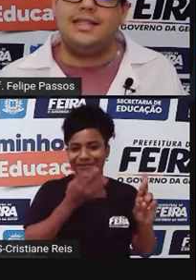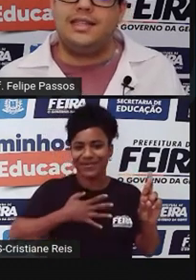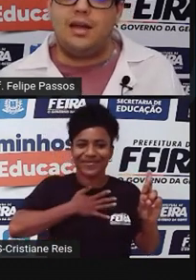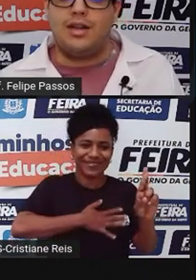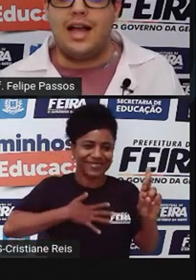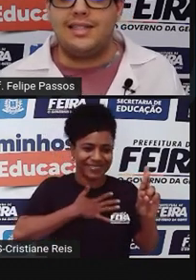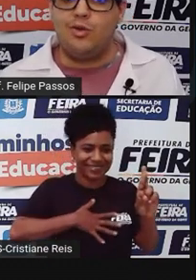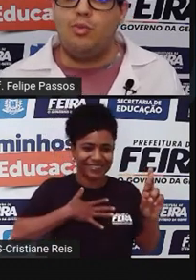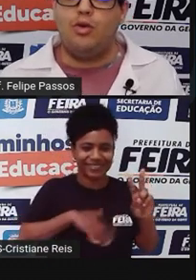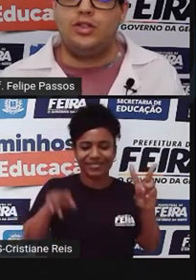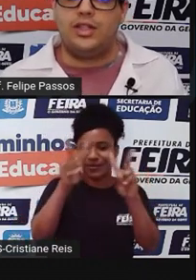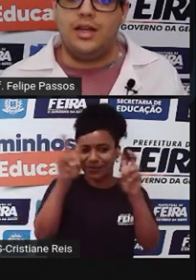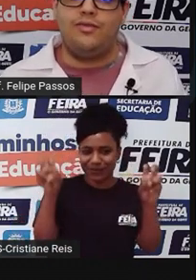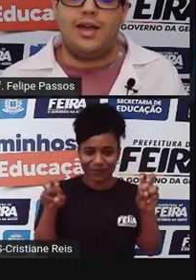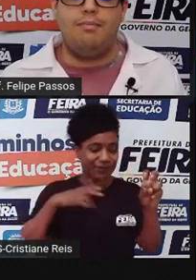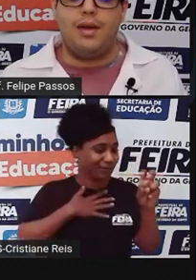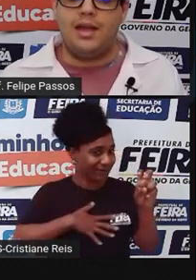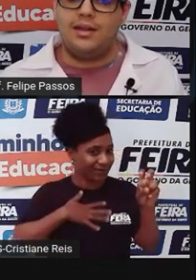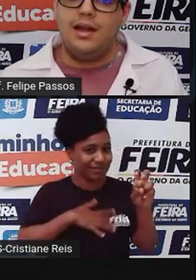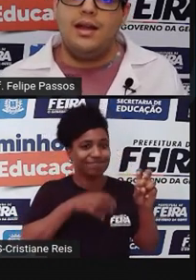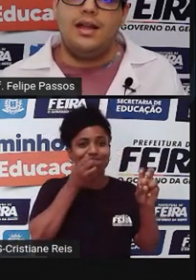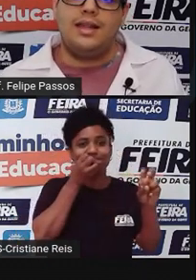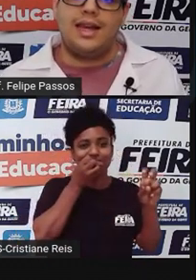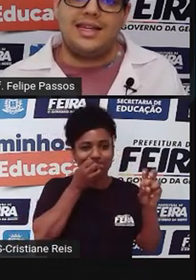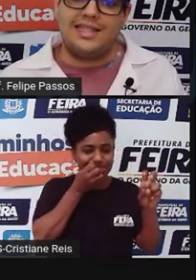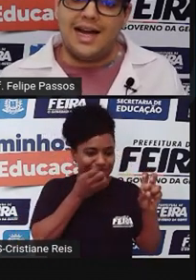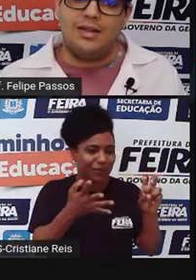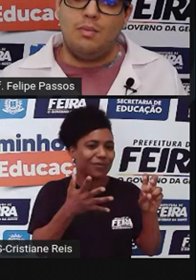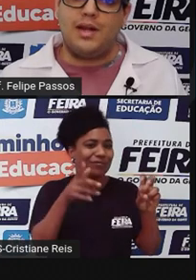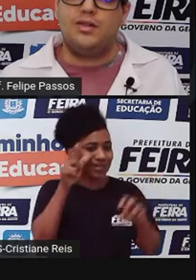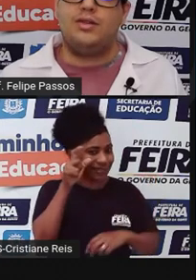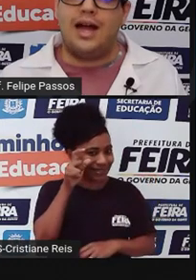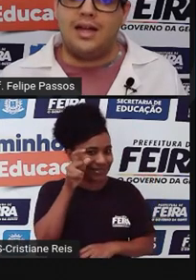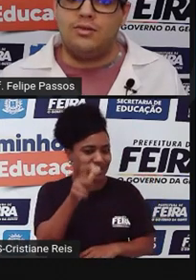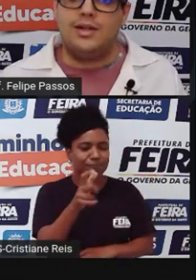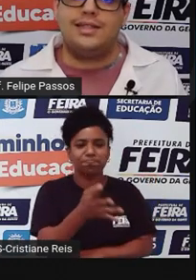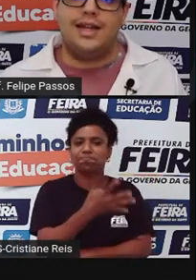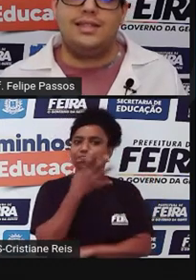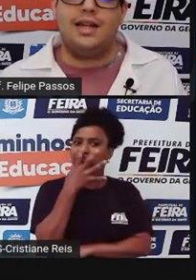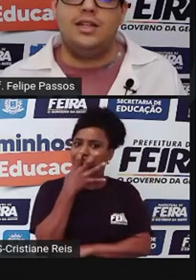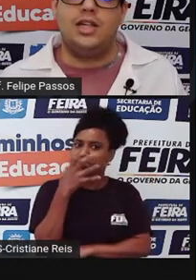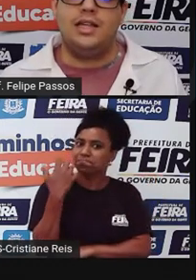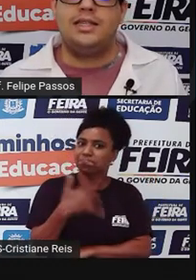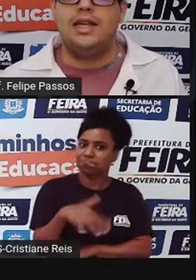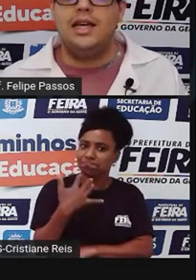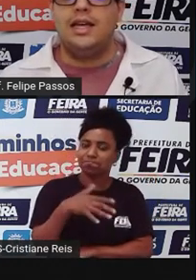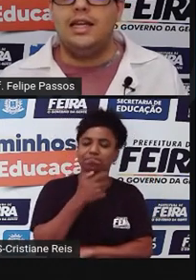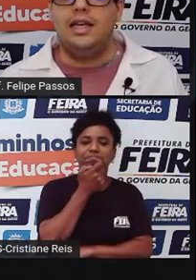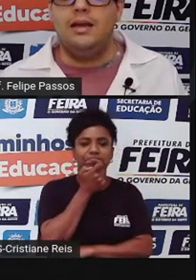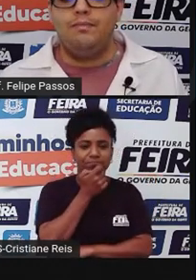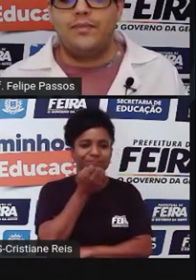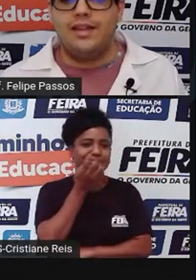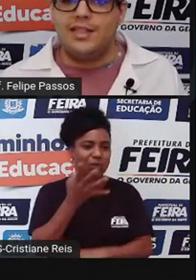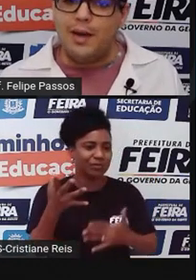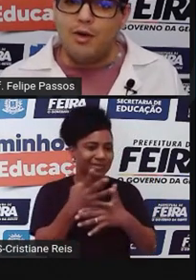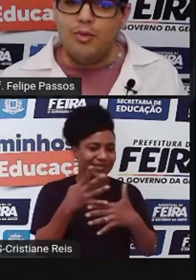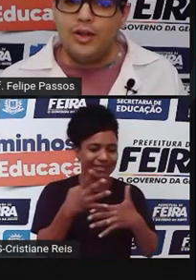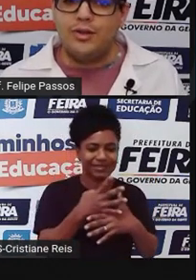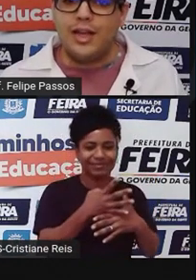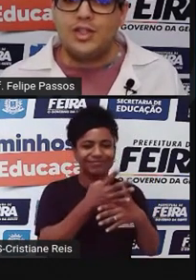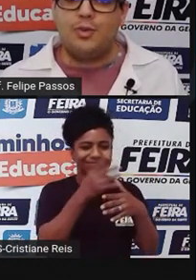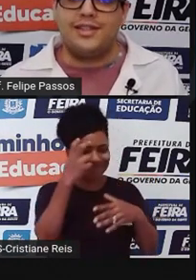de conhecer esse tema assim como eu gostei bem interessado impressionado com as cidades inteligente e